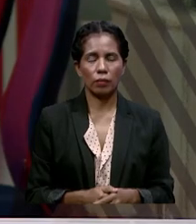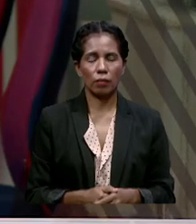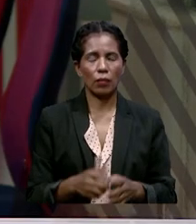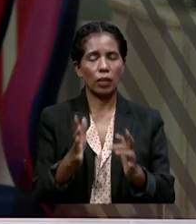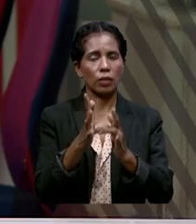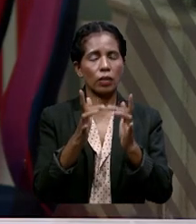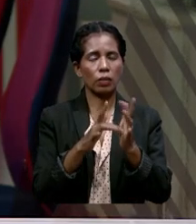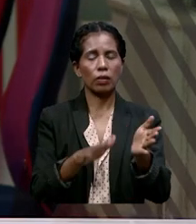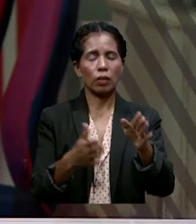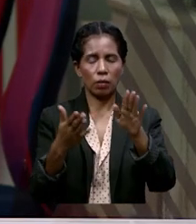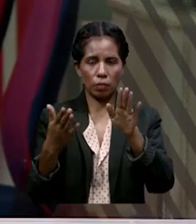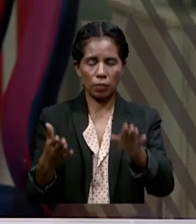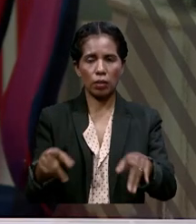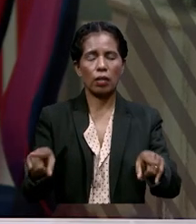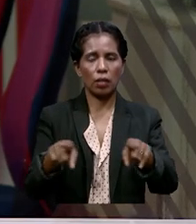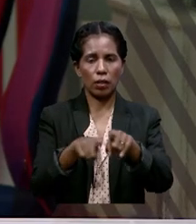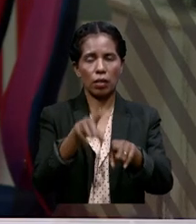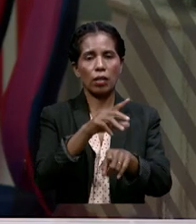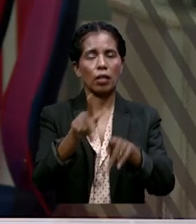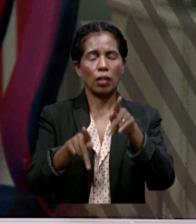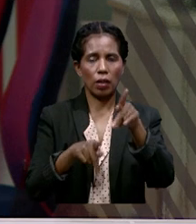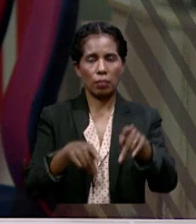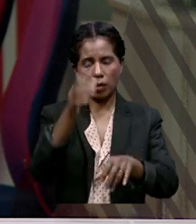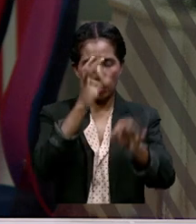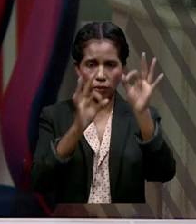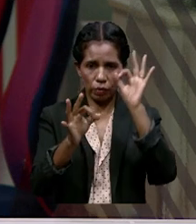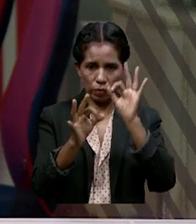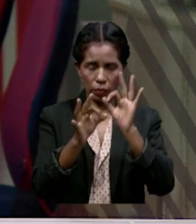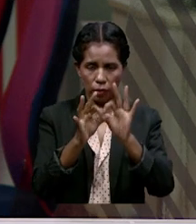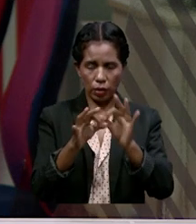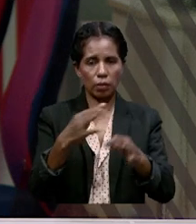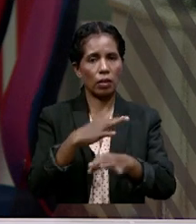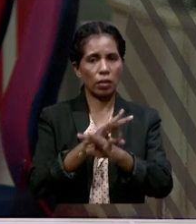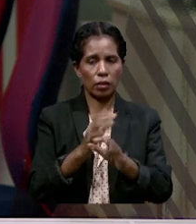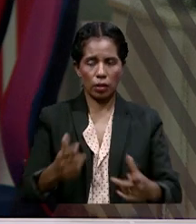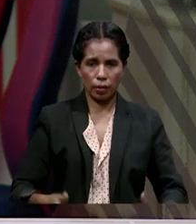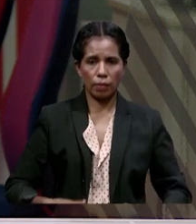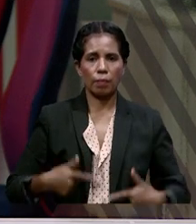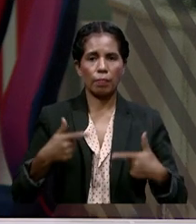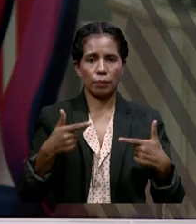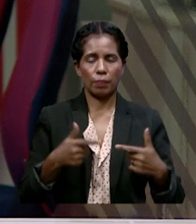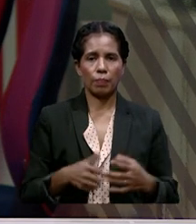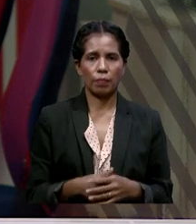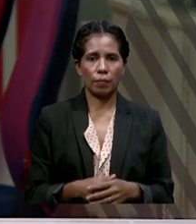Jesus Cristo ne mate maxe base fundamental ba e manifier atu haria moris.